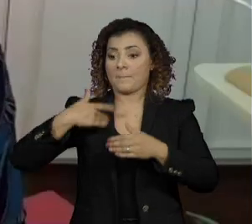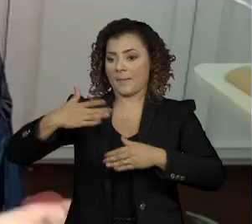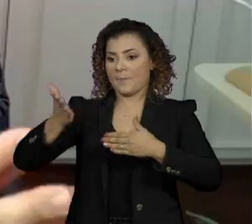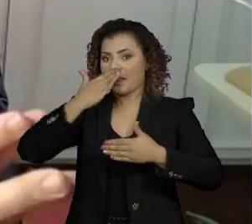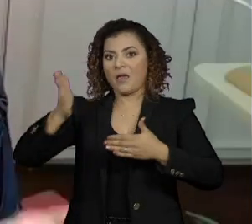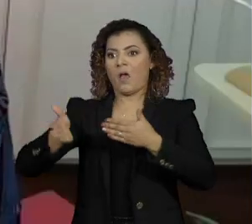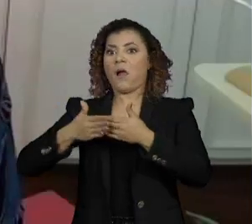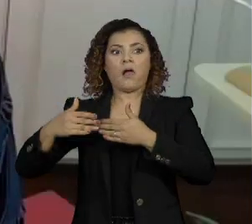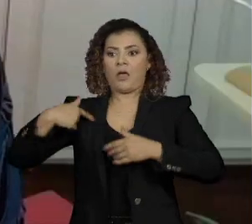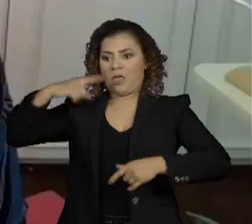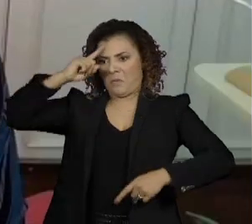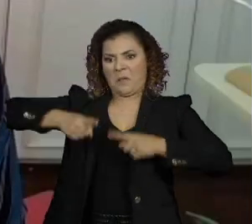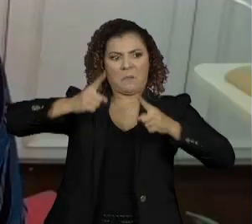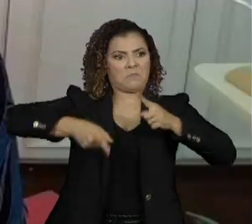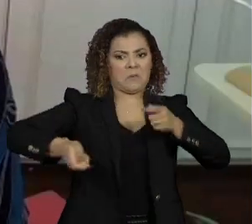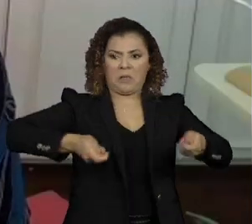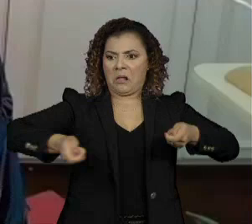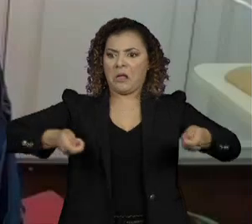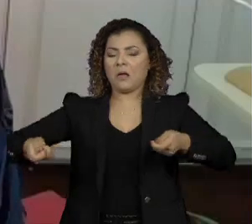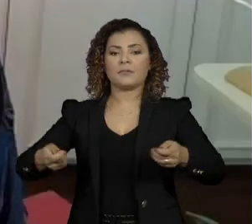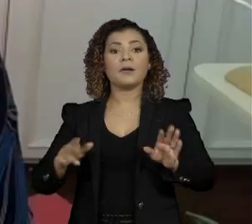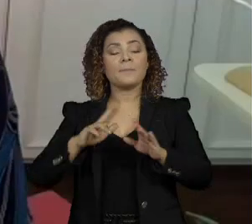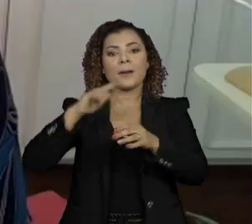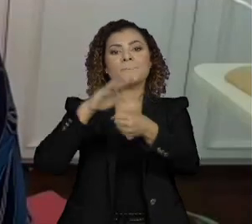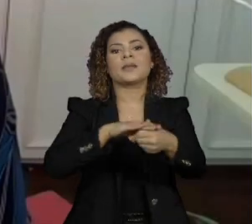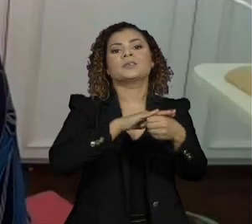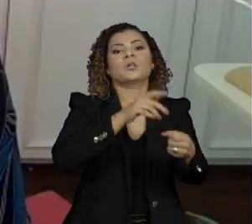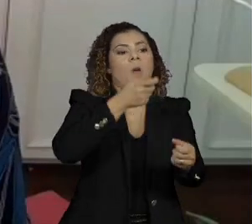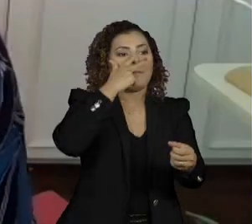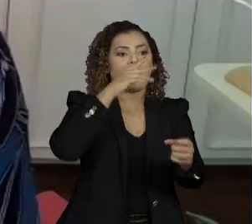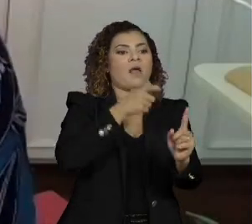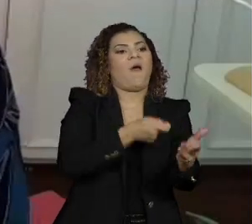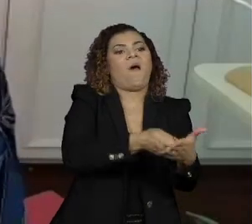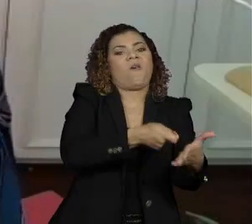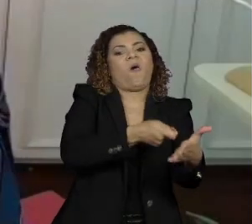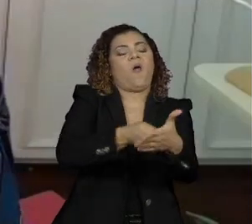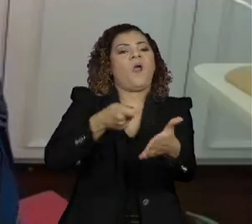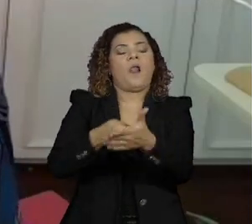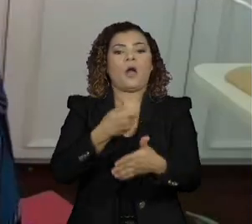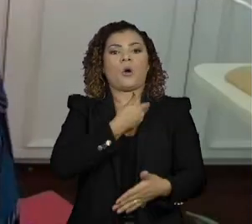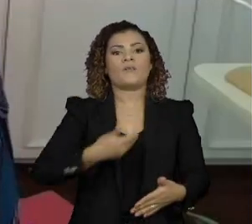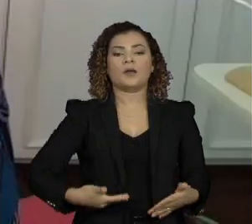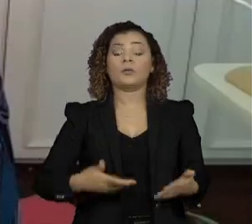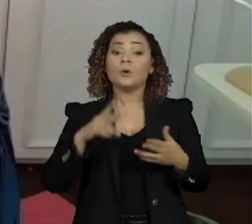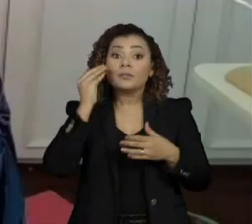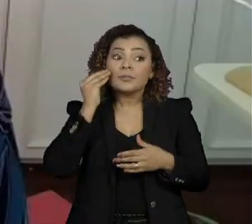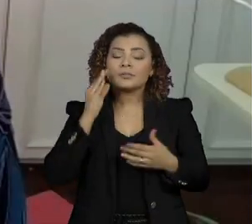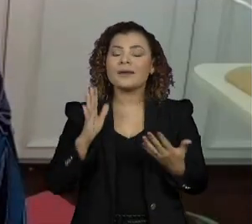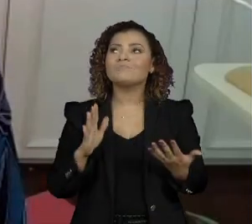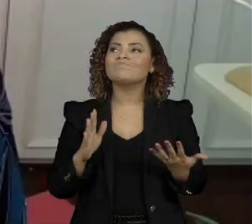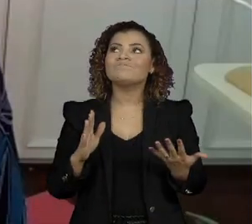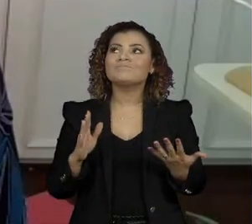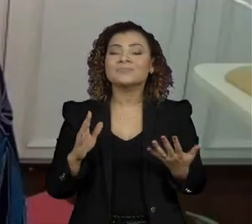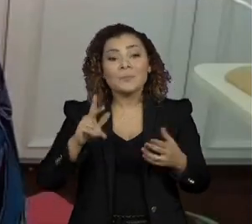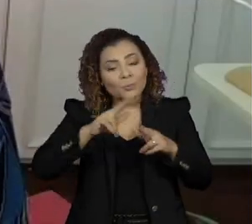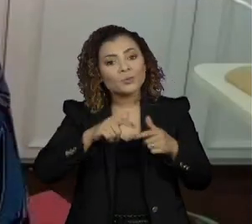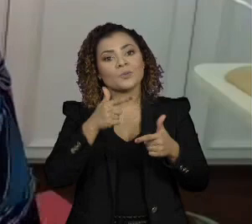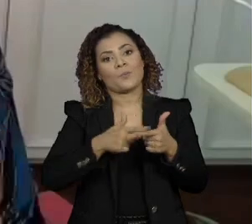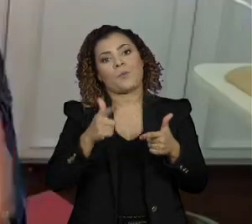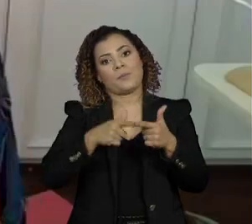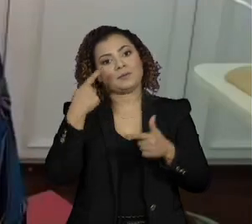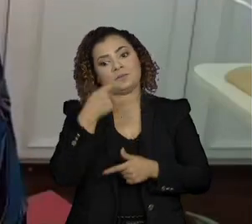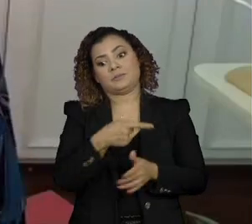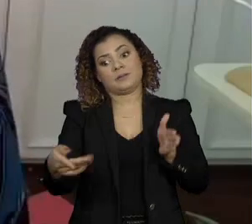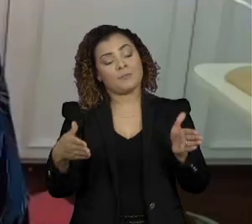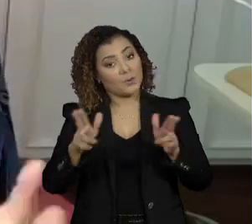mais, de manipular as Forças Armadas para pressionar os governadores, pode estar também uma das explicações da crise dessa semana.